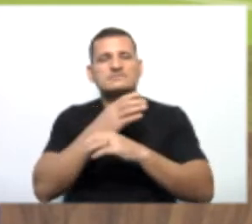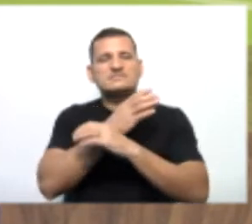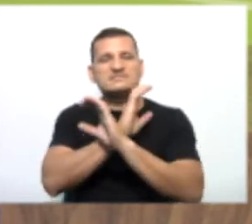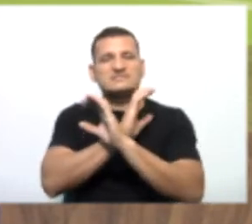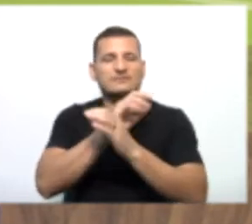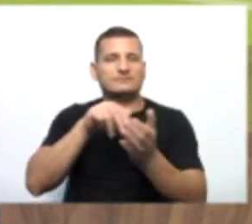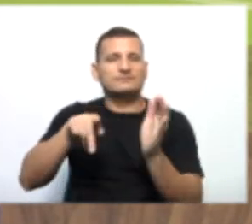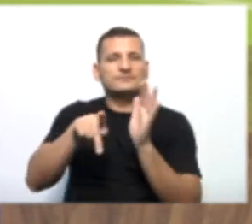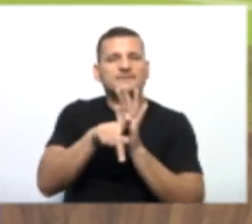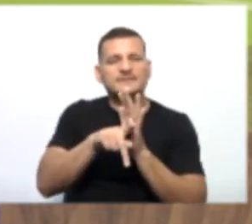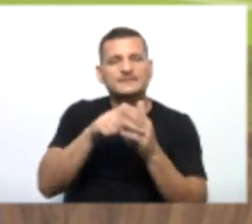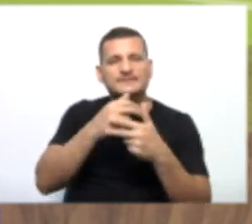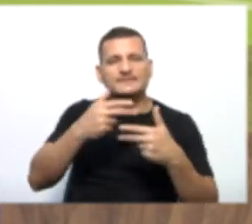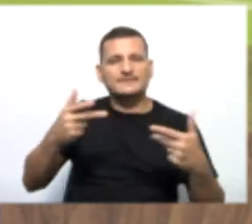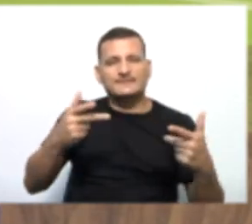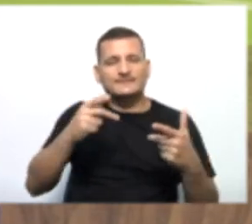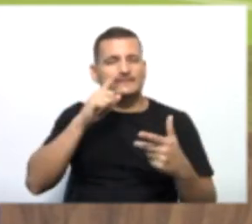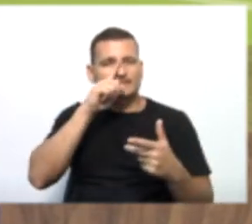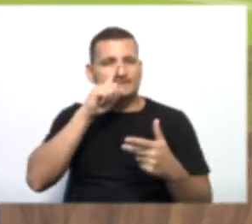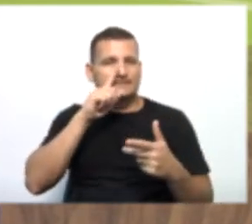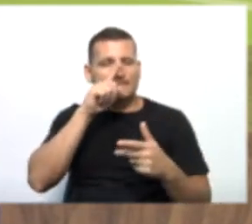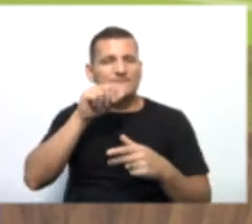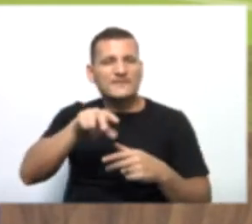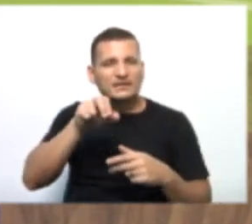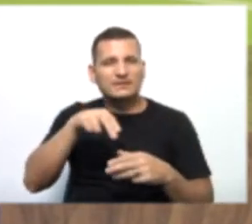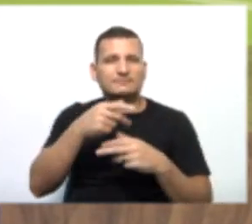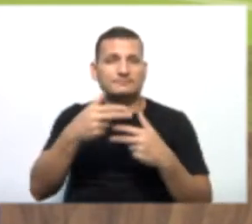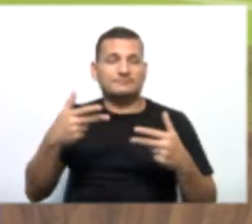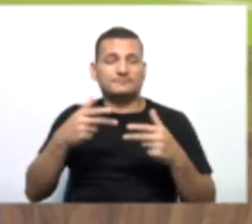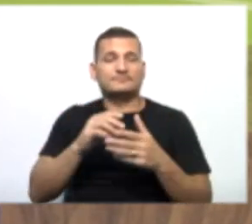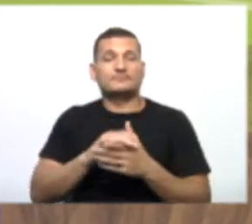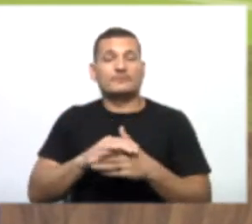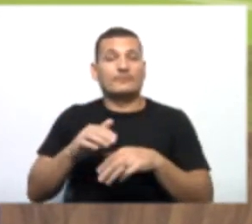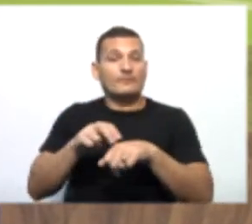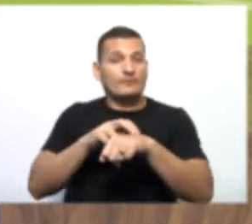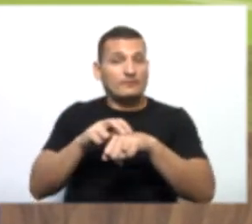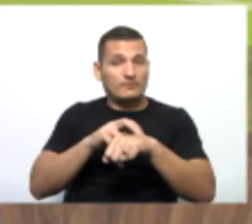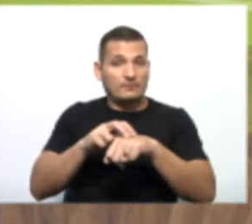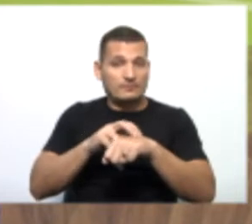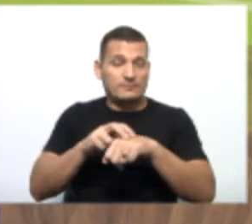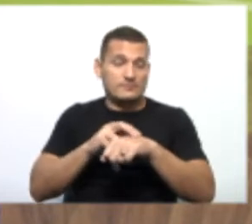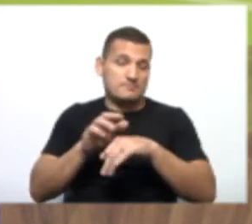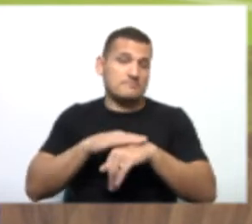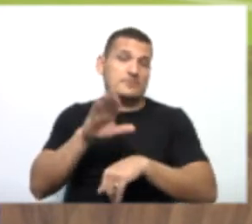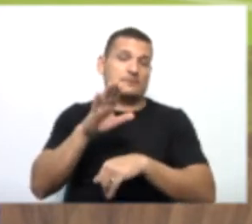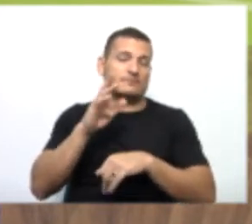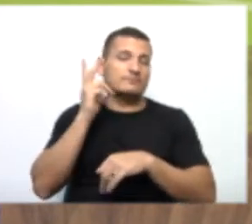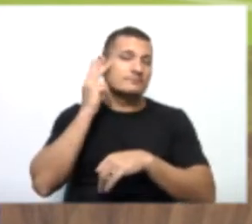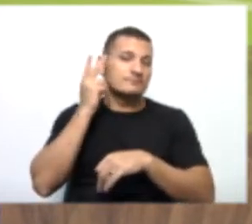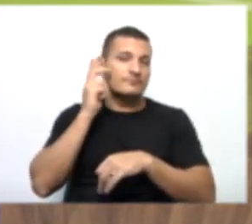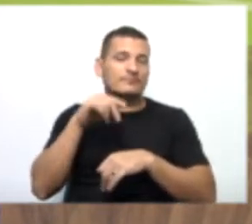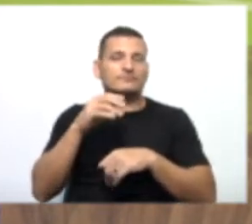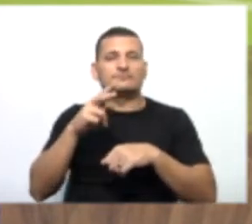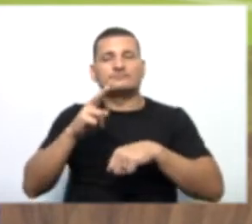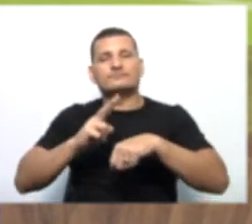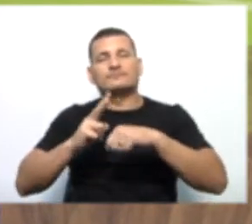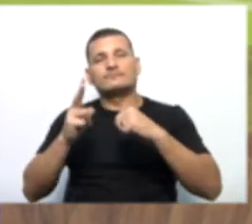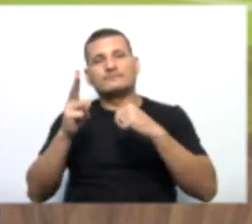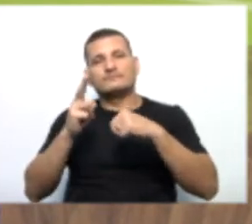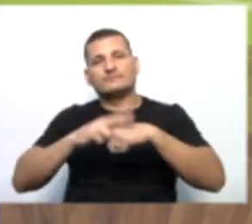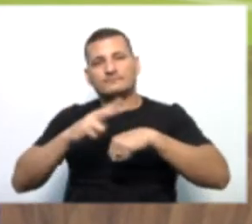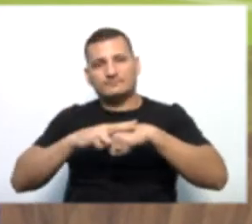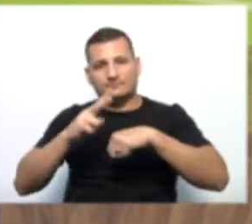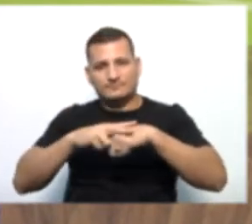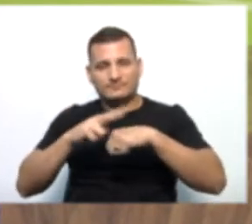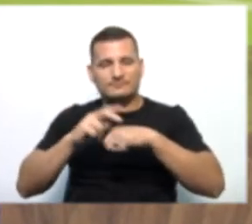também pode ser que utilize esse tipo de resíduo, né? E a verde, né, que é uma das mais clássicas aí, que é para você jogar vidro, né? Nós temos também